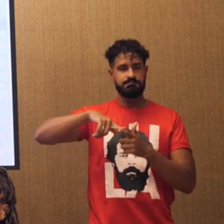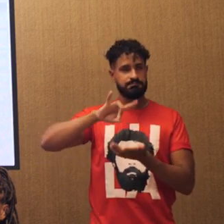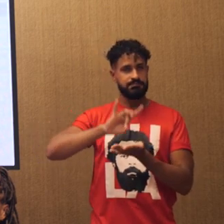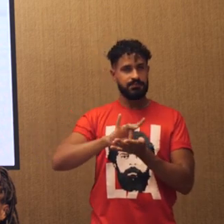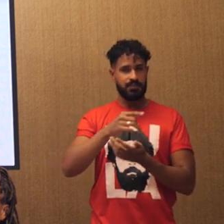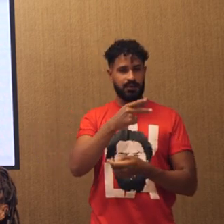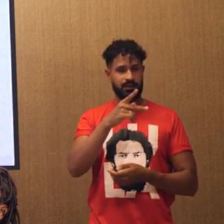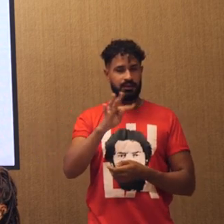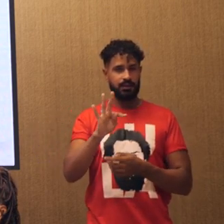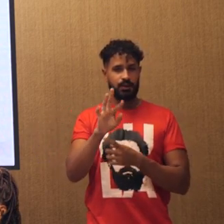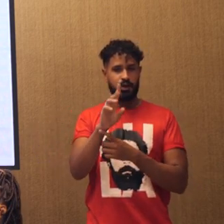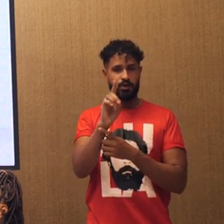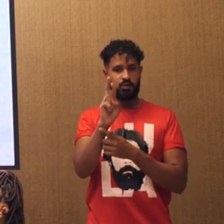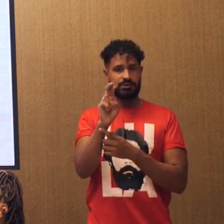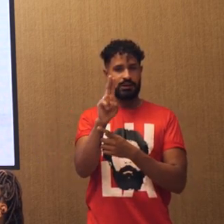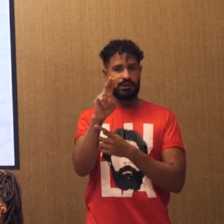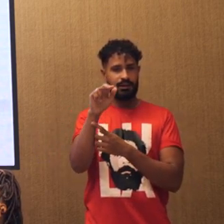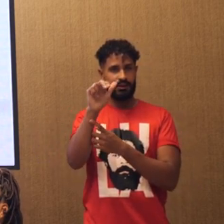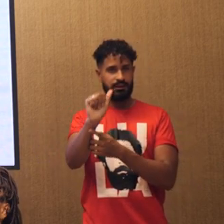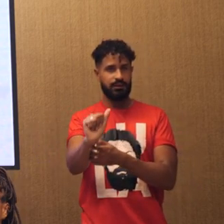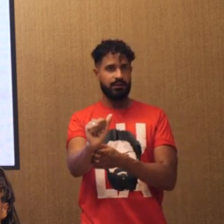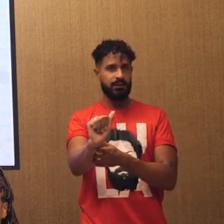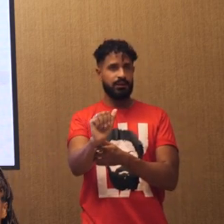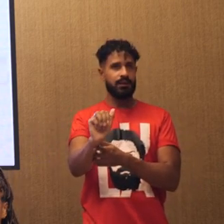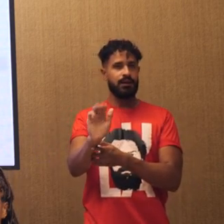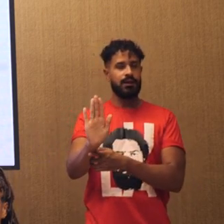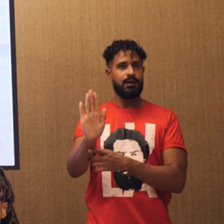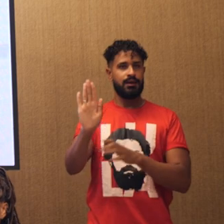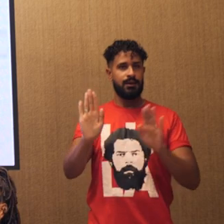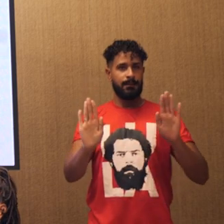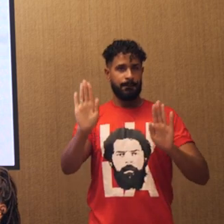lança Dorcelina Folador, candidata a prefeito.